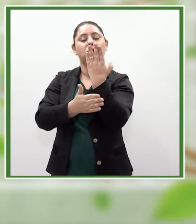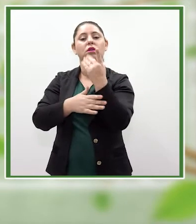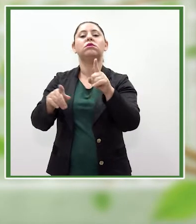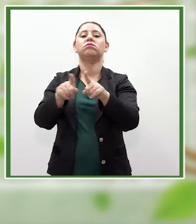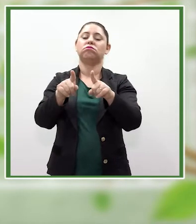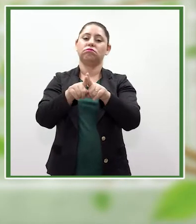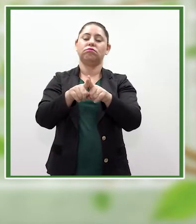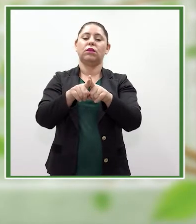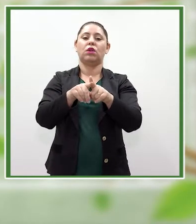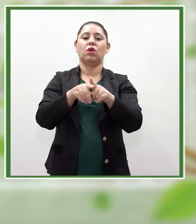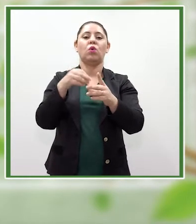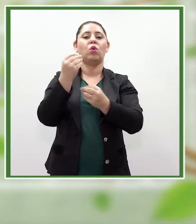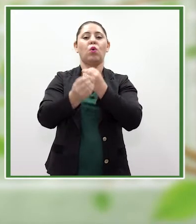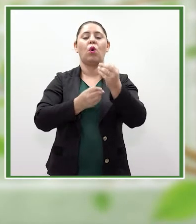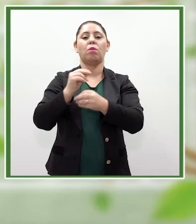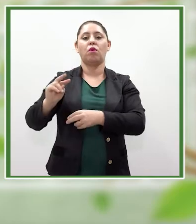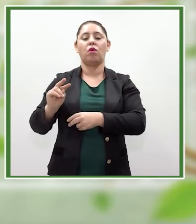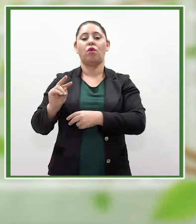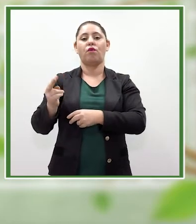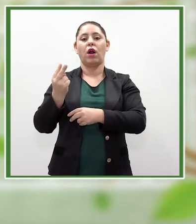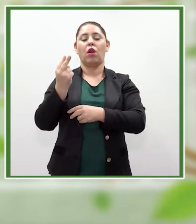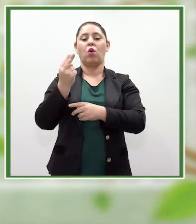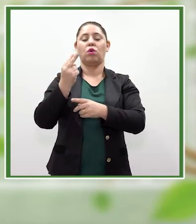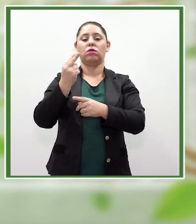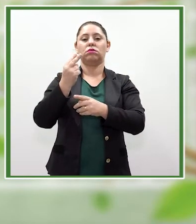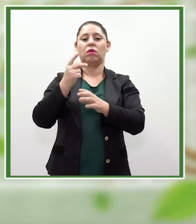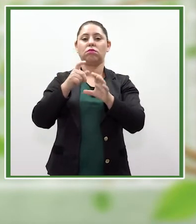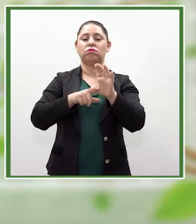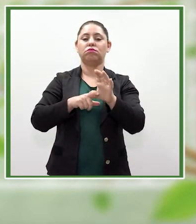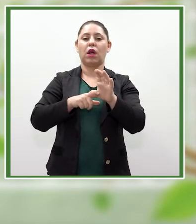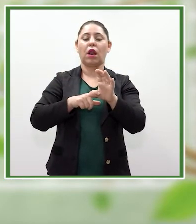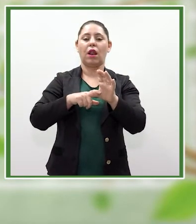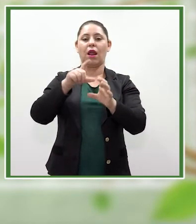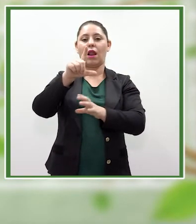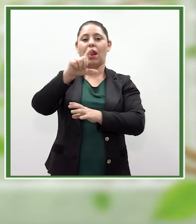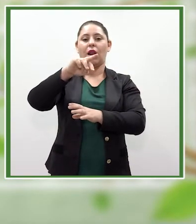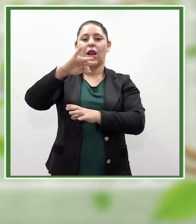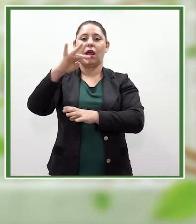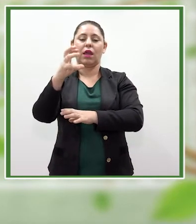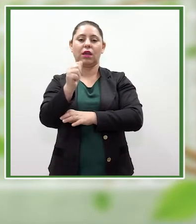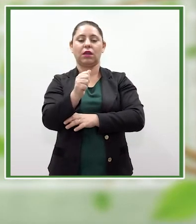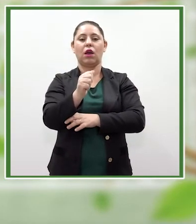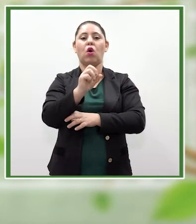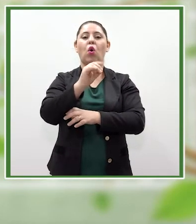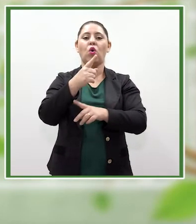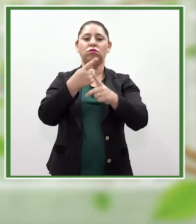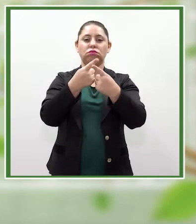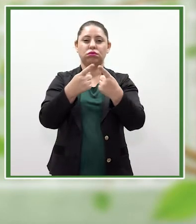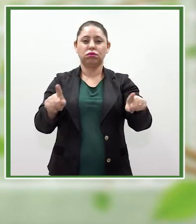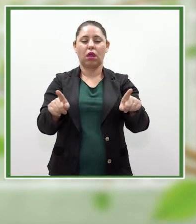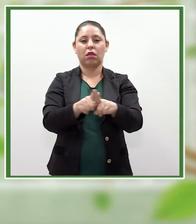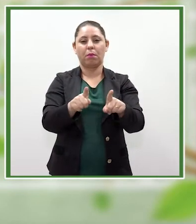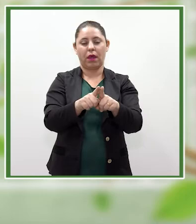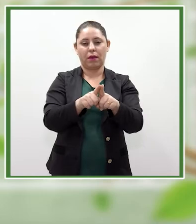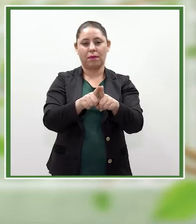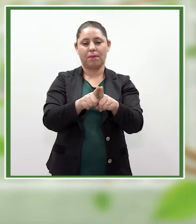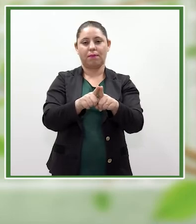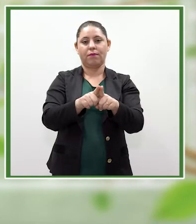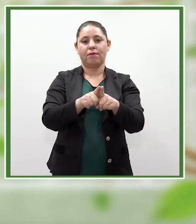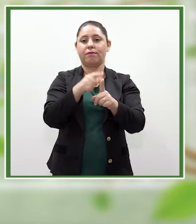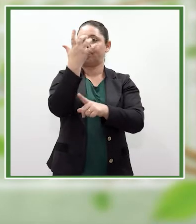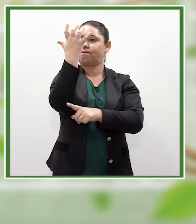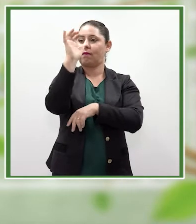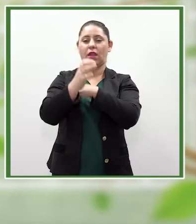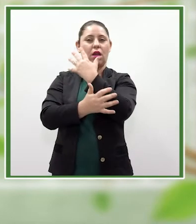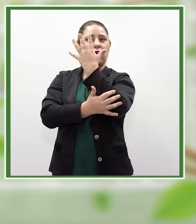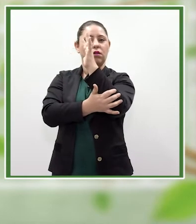Entretanto, essas árvores que são cortadas a mais longo prazo, elas são utilizadas para corte